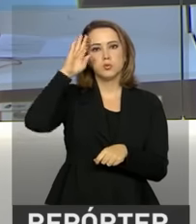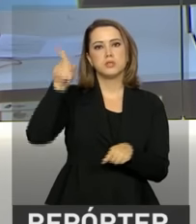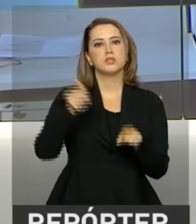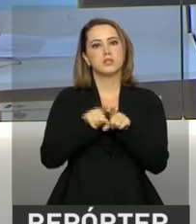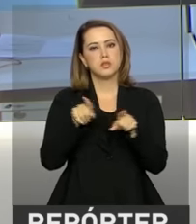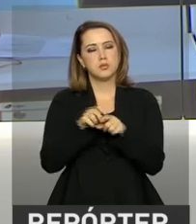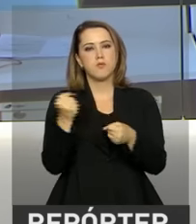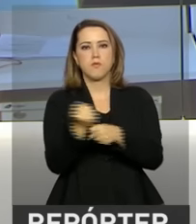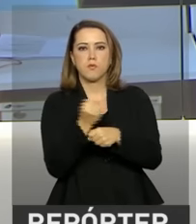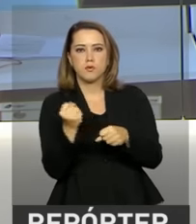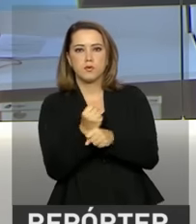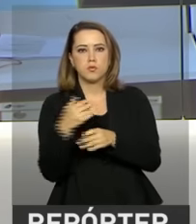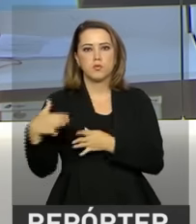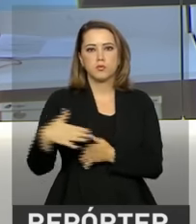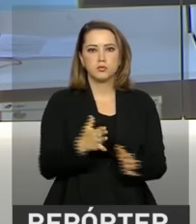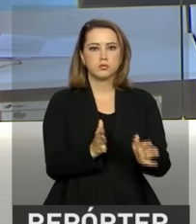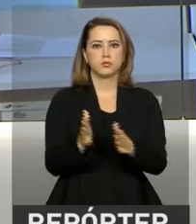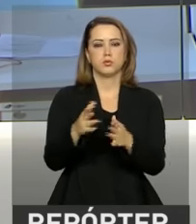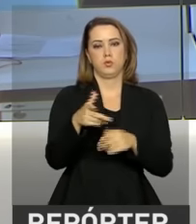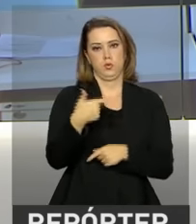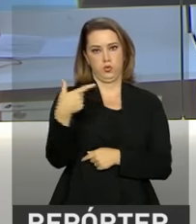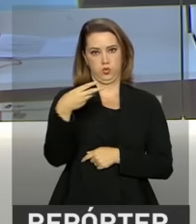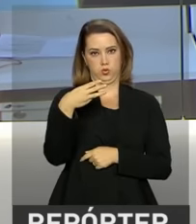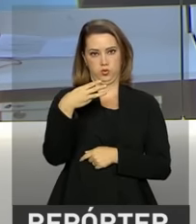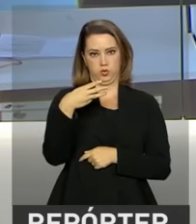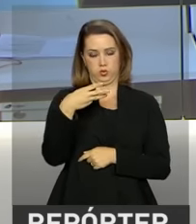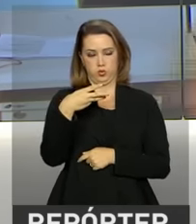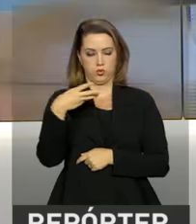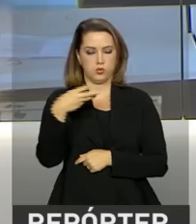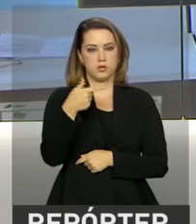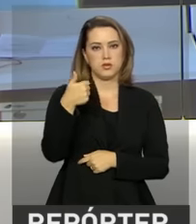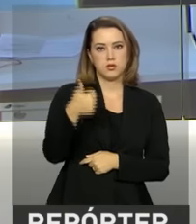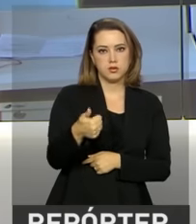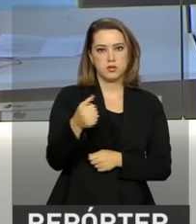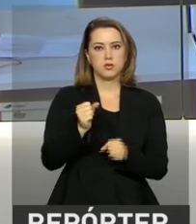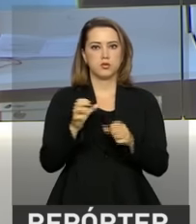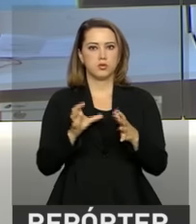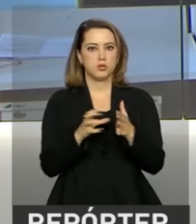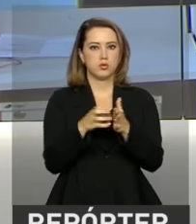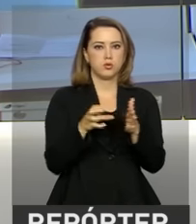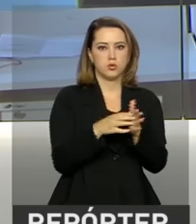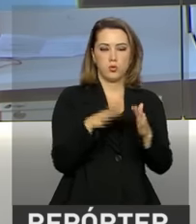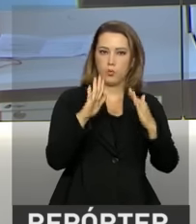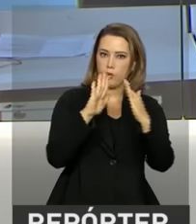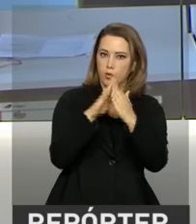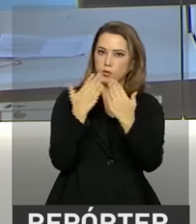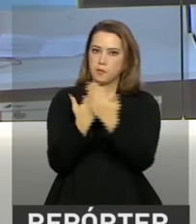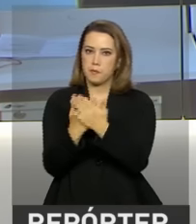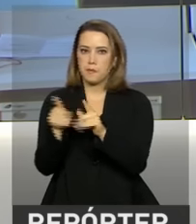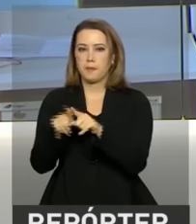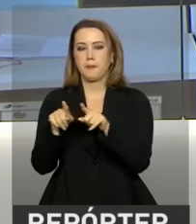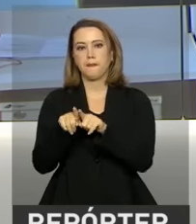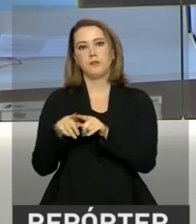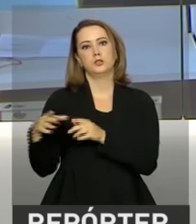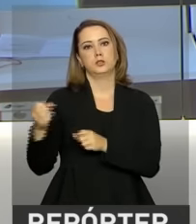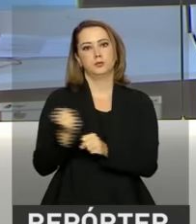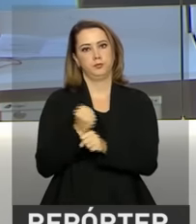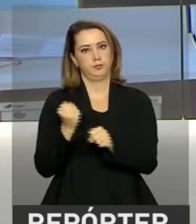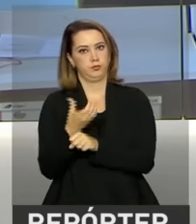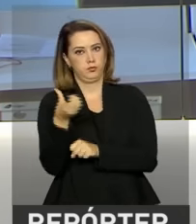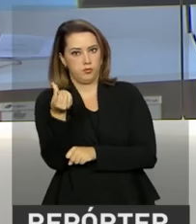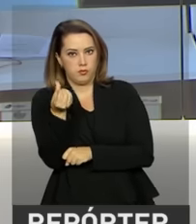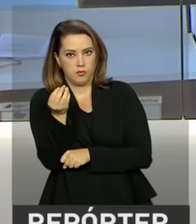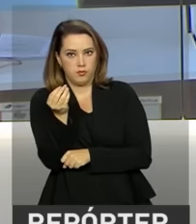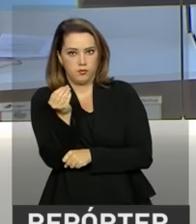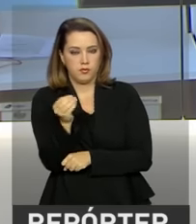reformas em 231 órgãos públicos principalmente EMC além de reparos em 60 estradas